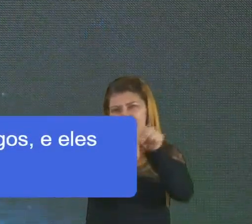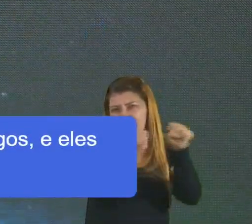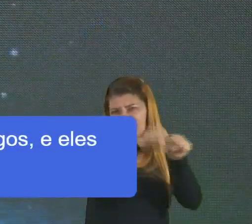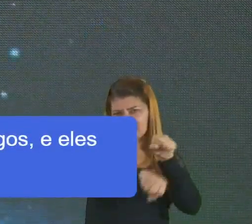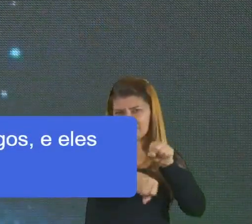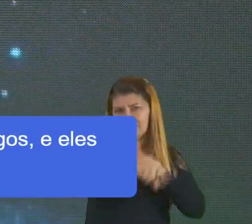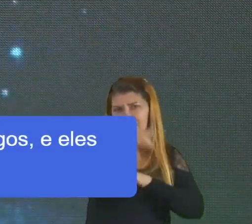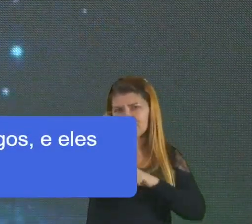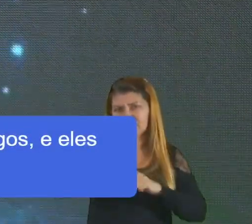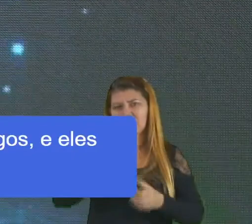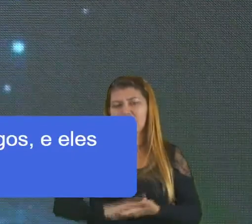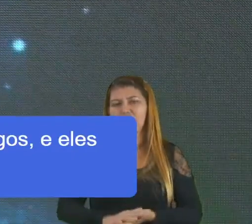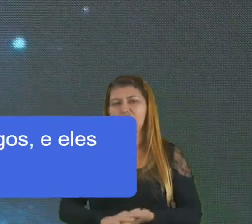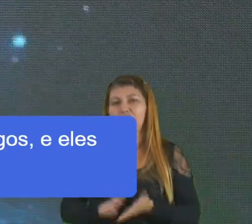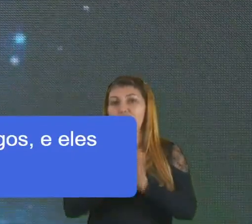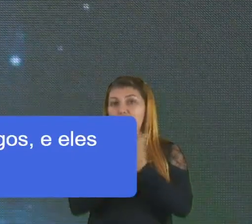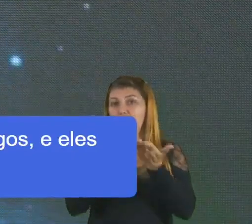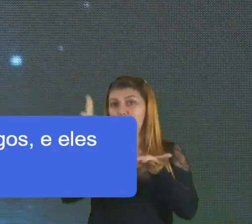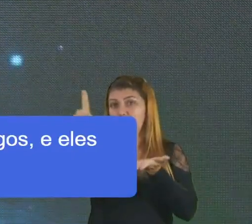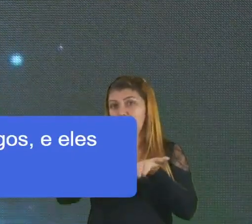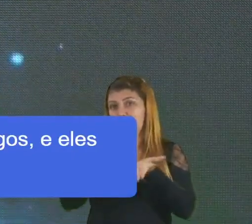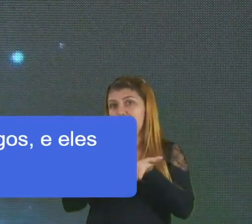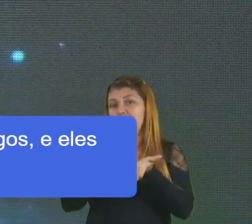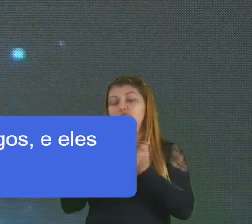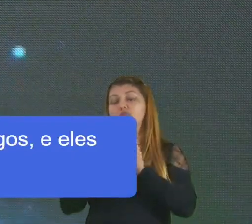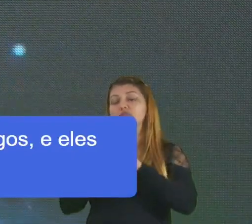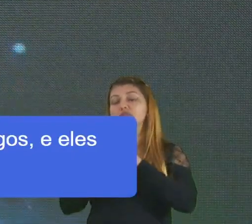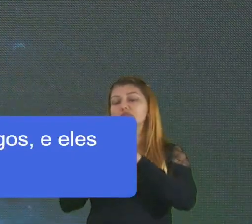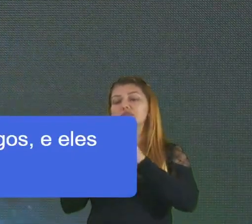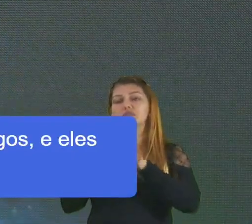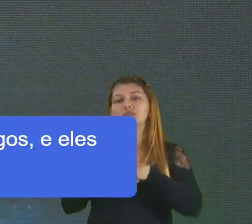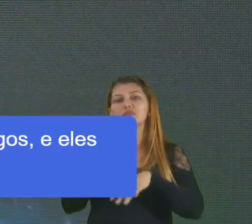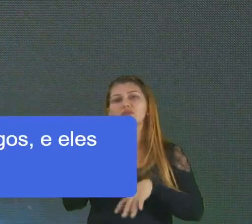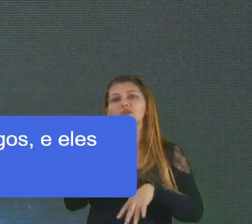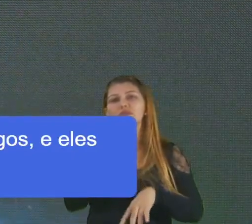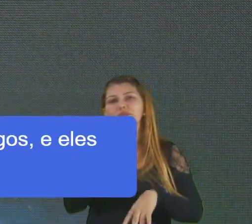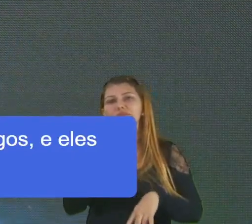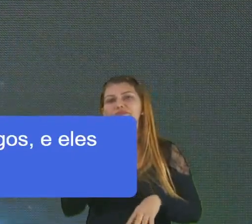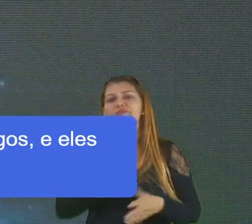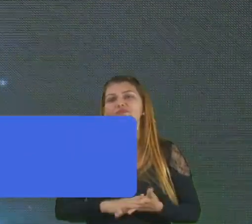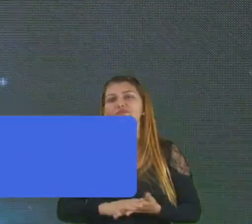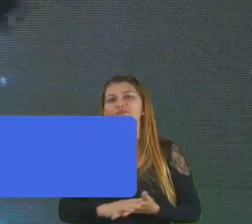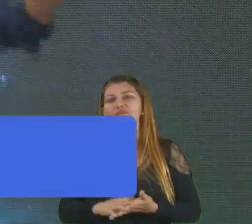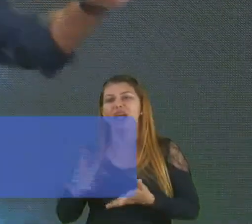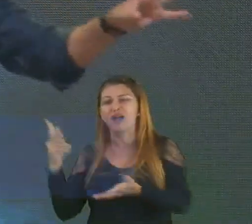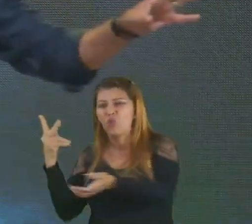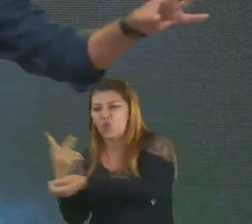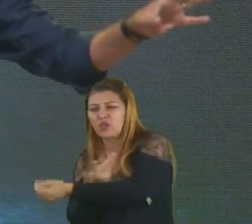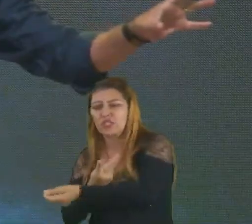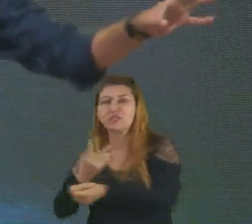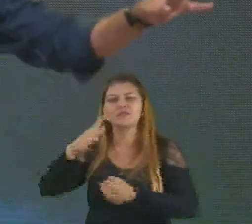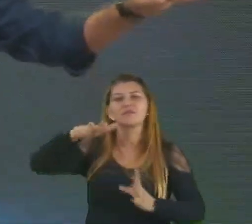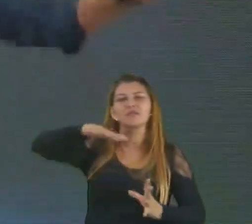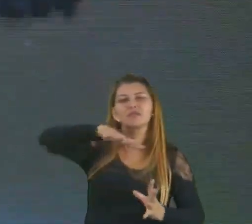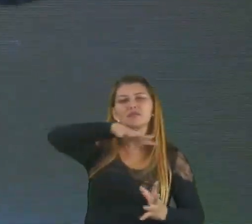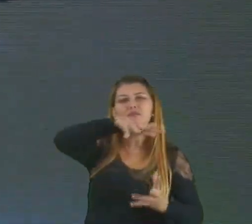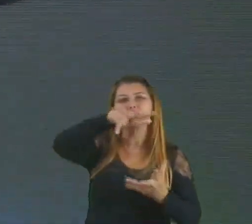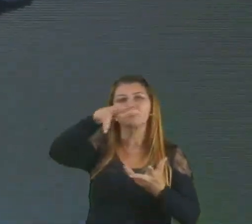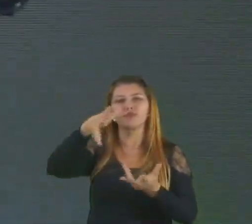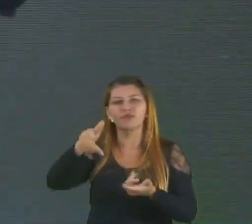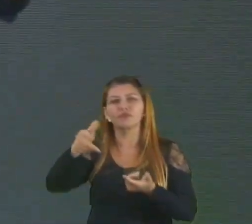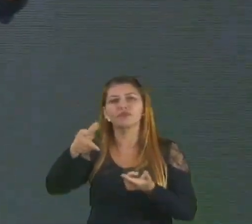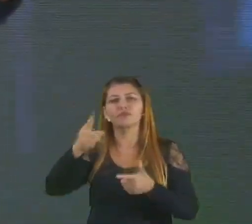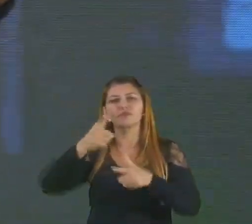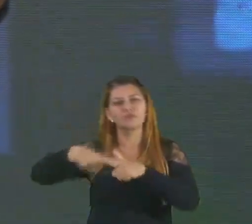vós. O que a Bíblia está nos ensinando aqui esta noite, queridos? Que diante do cenário mundial, diante